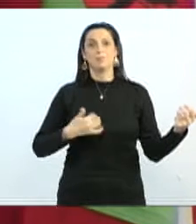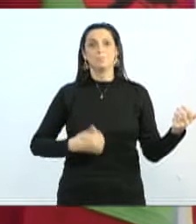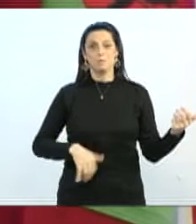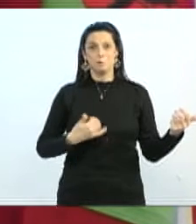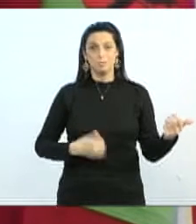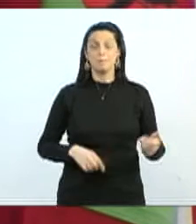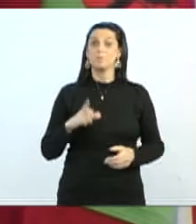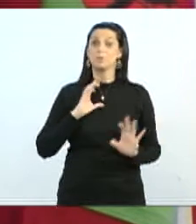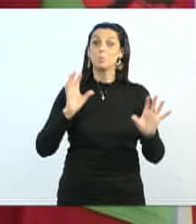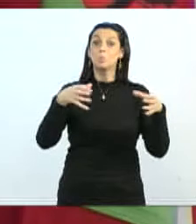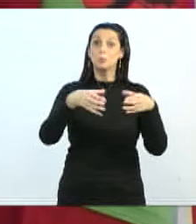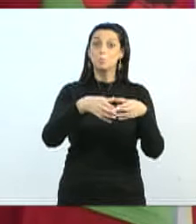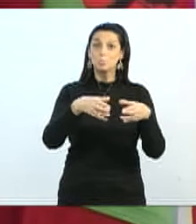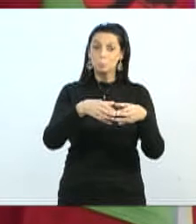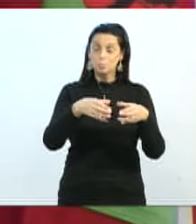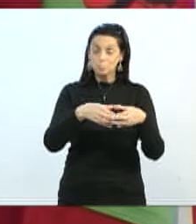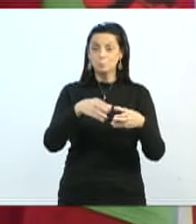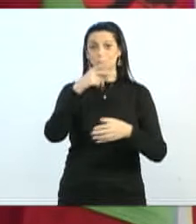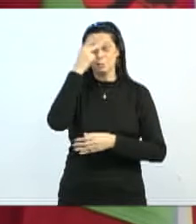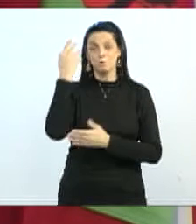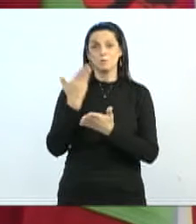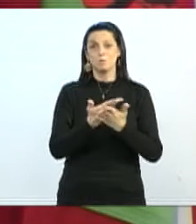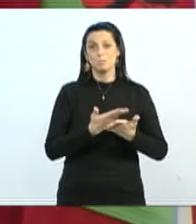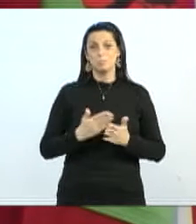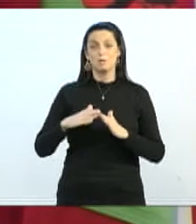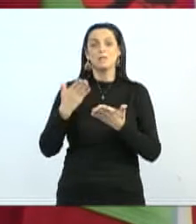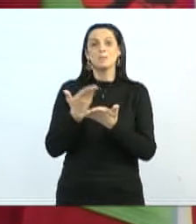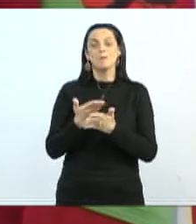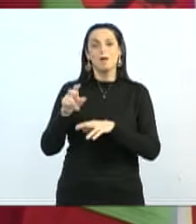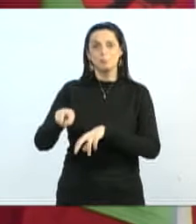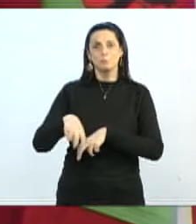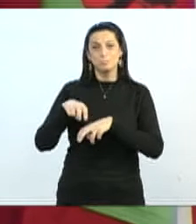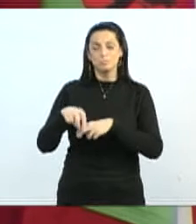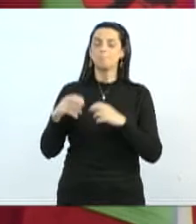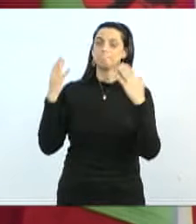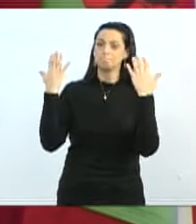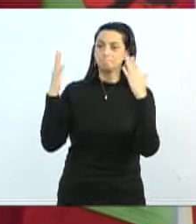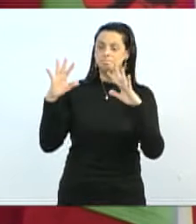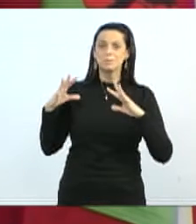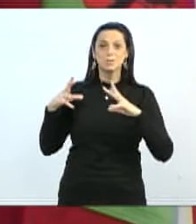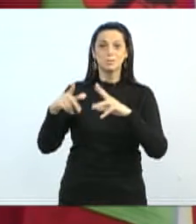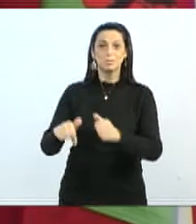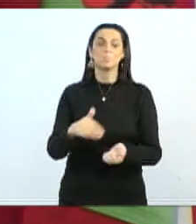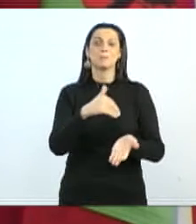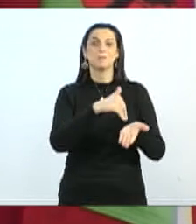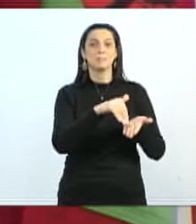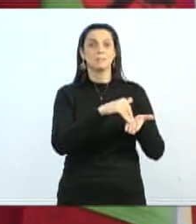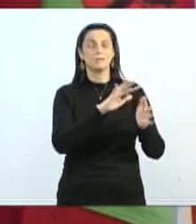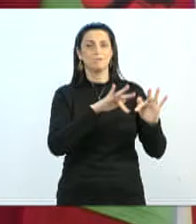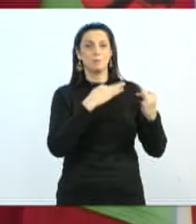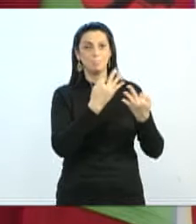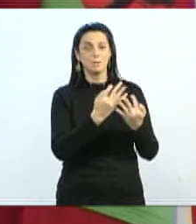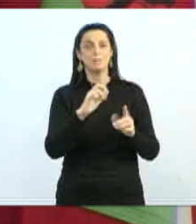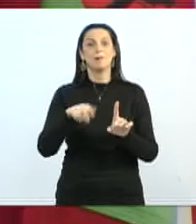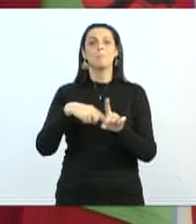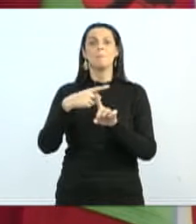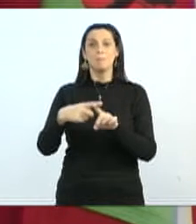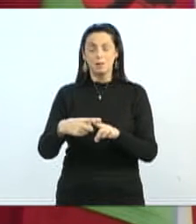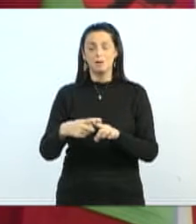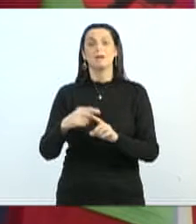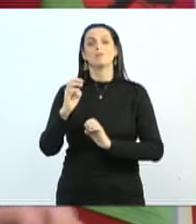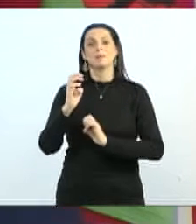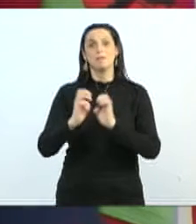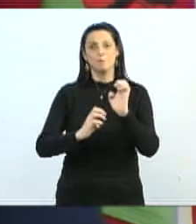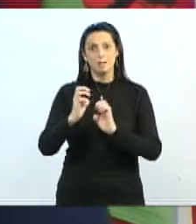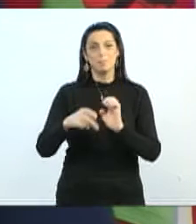os alunos da Escola Isolada Municipal Carlos Mansky. Parabéns a todos, Secretaria da Família, Fábrica de Gaiteiro e